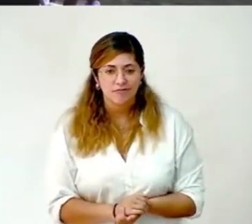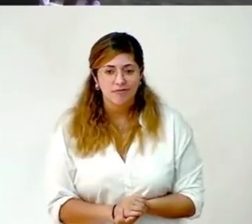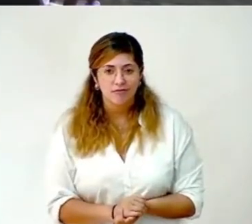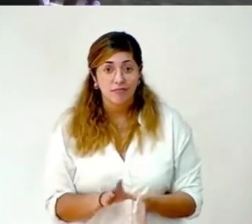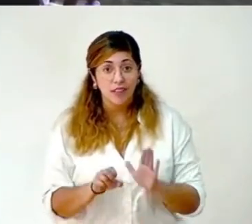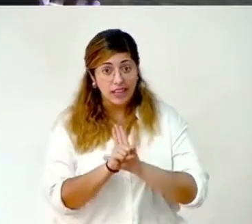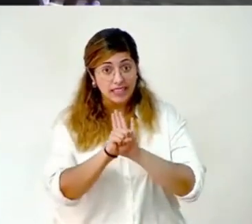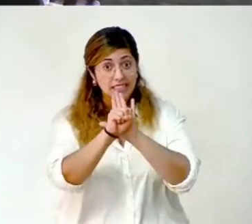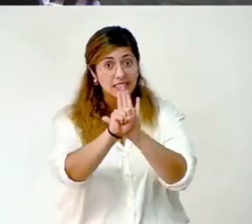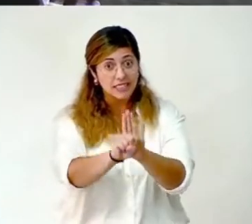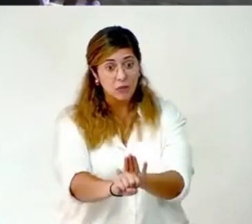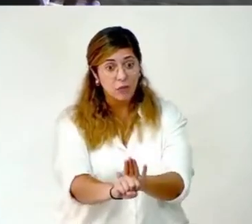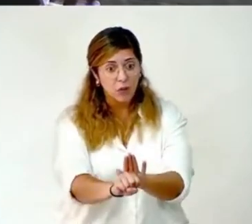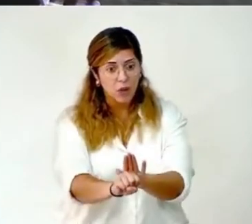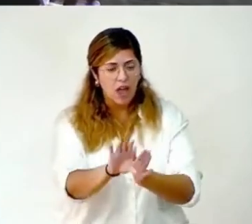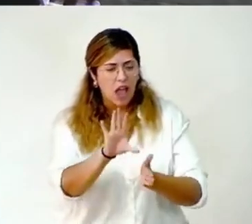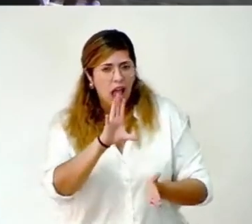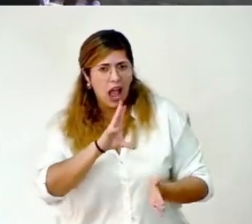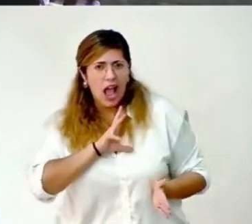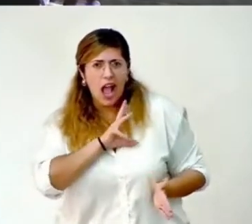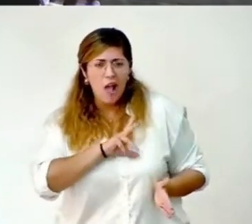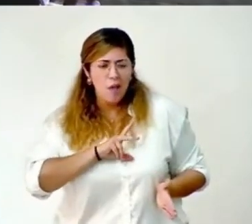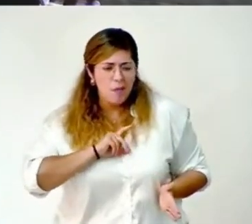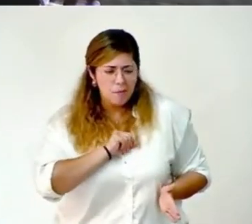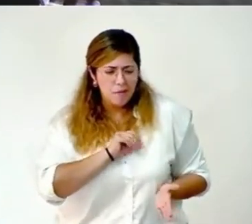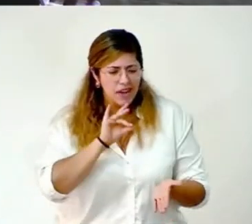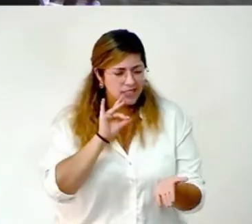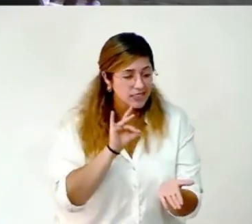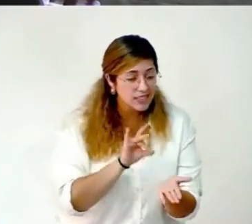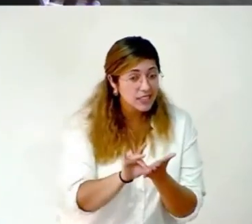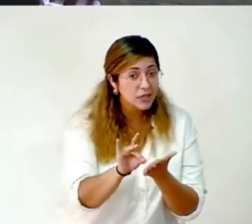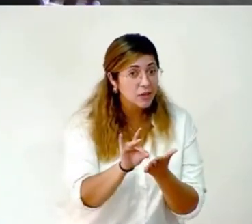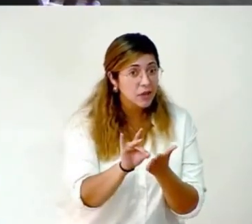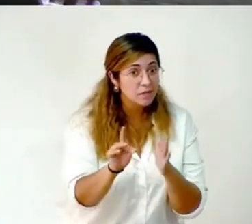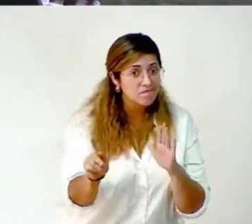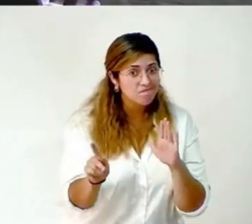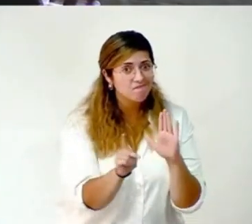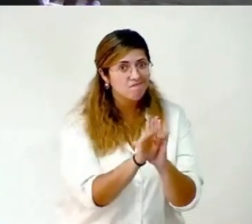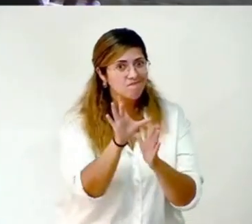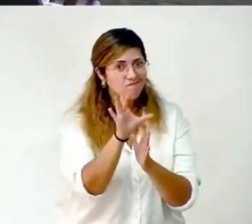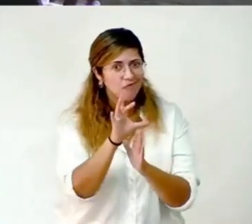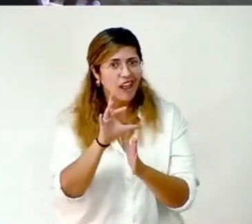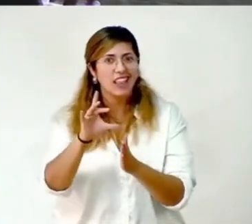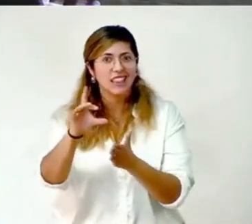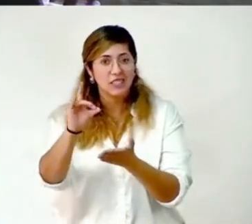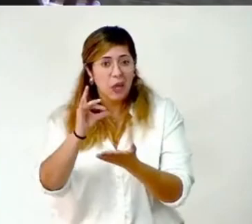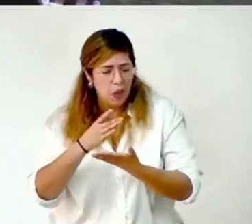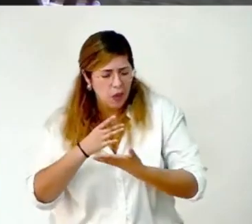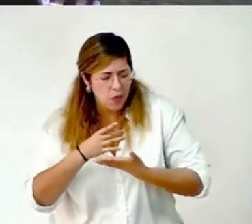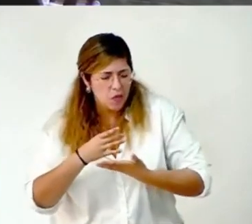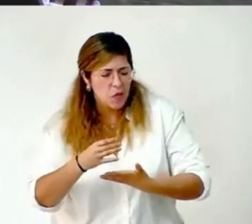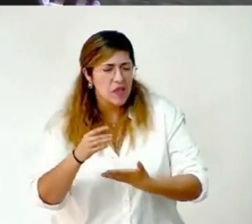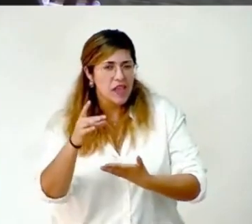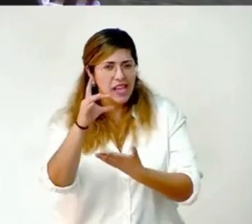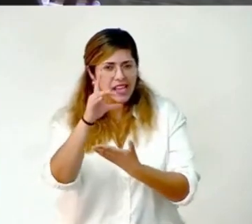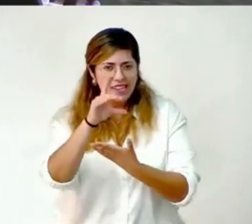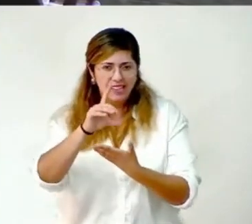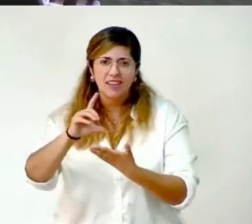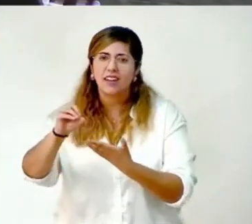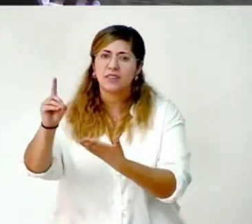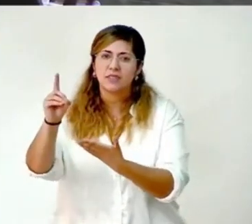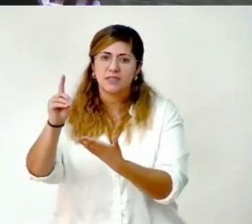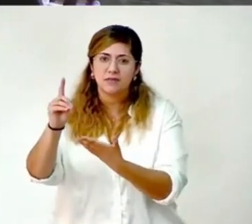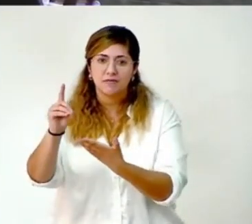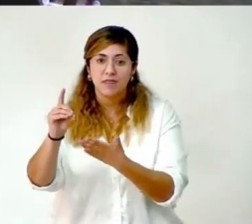os inimigos nos distingue, porque os filhos de Deus vivem refletindo sobre a face da terra, e